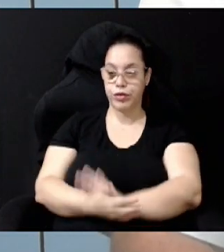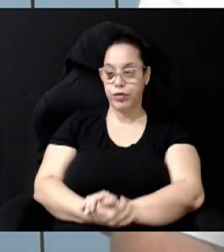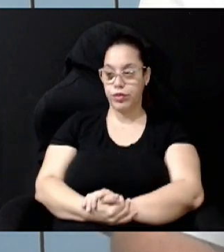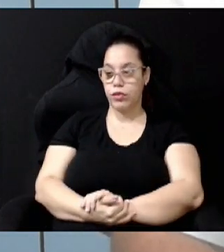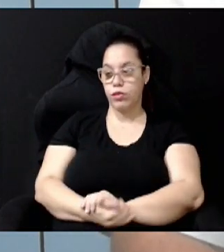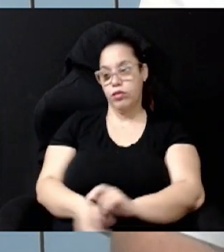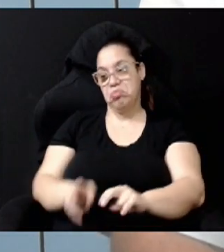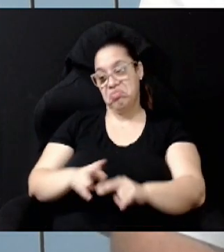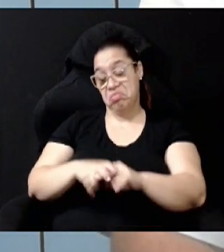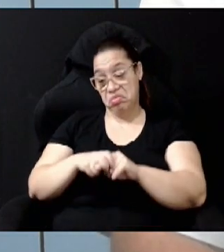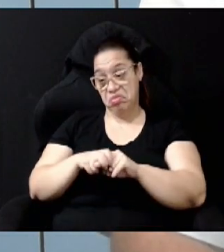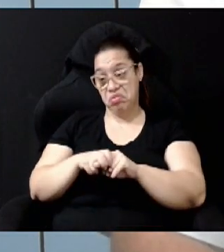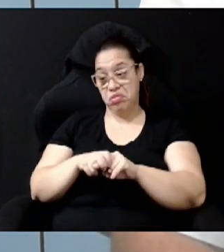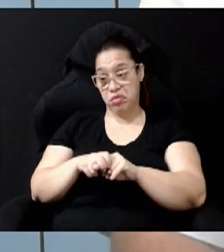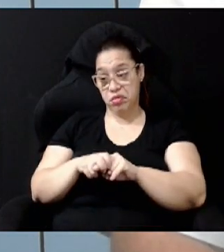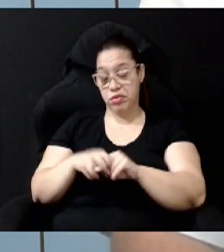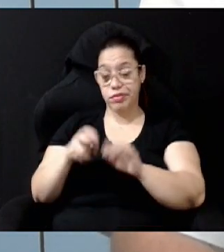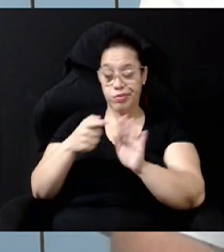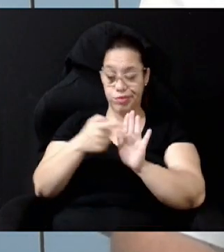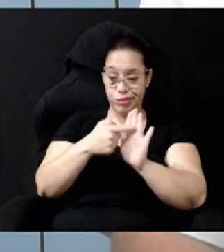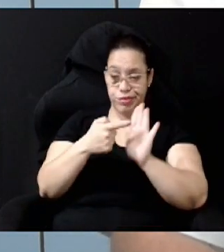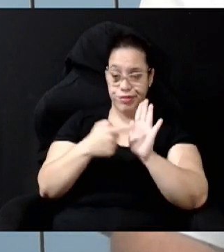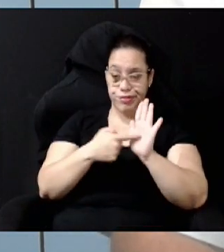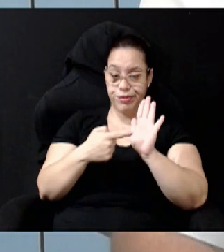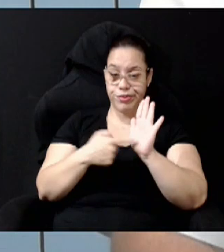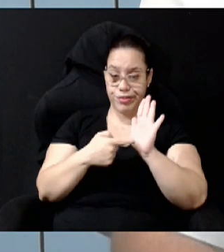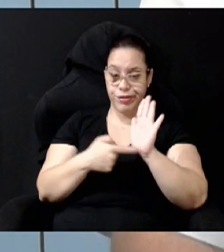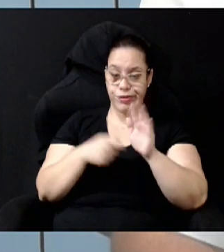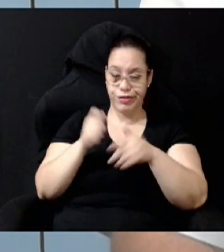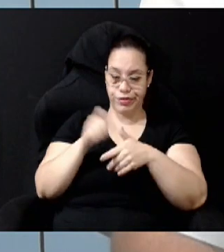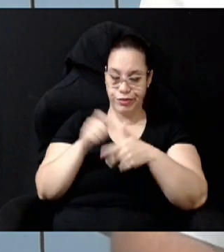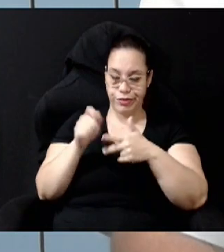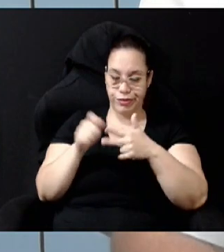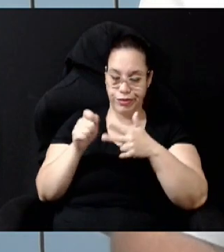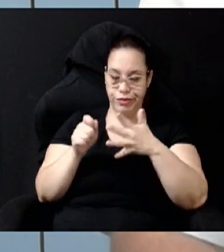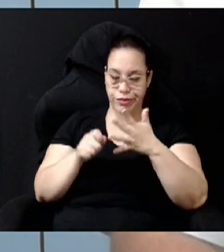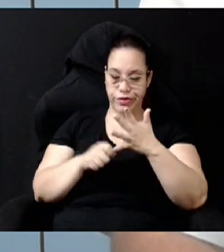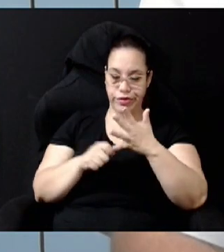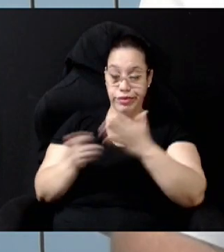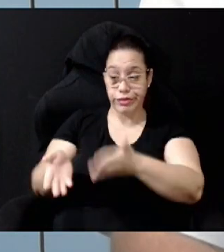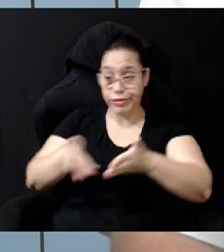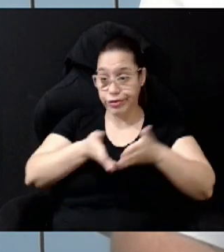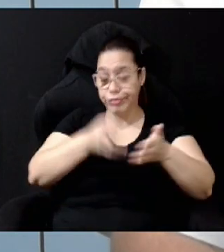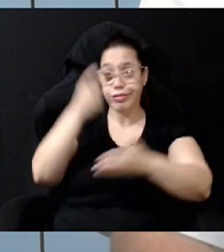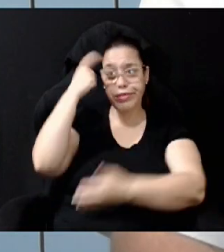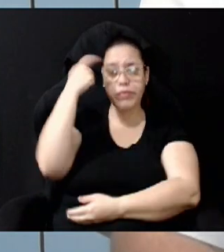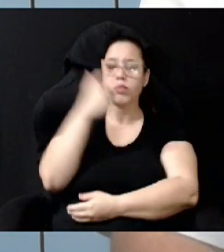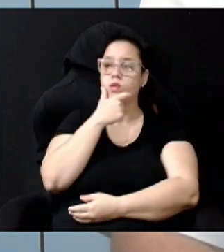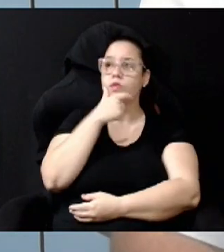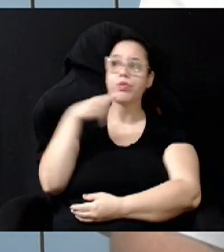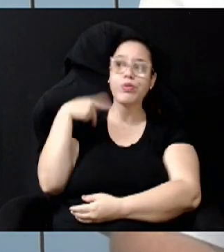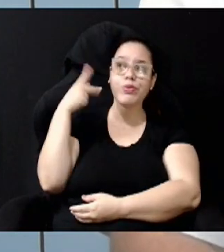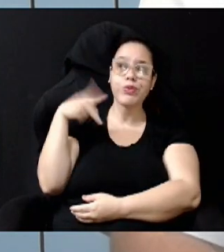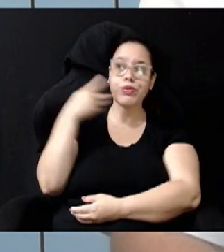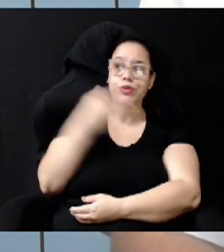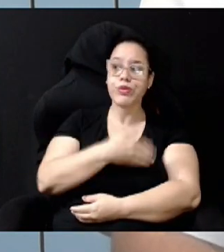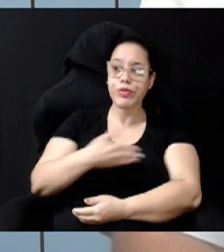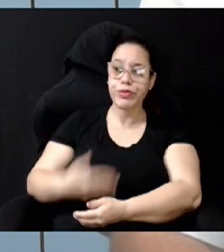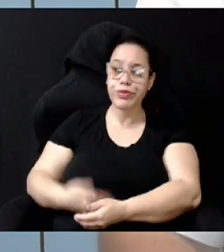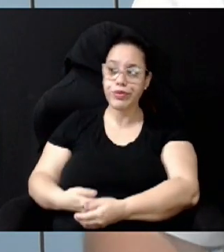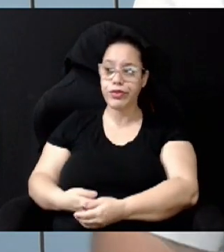foram elementos que nós conseguimos trazer e, a partir daí, pensar algumas políticas que nós podemos comentar daqui a